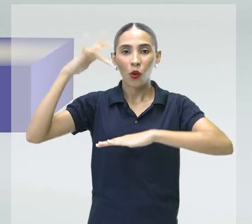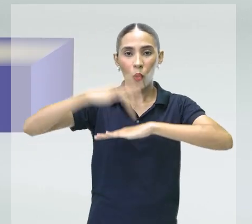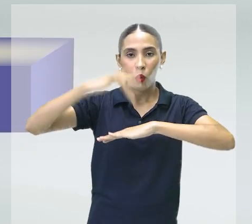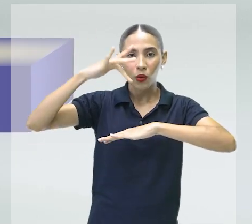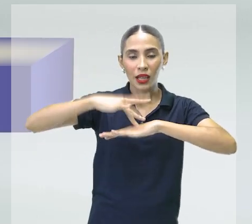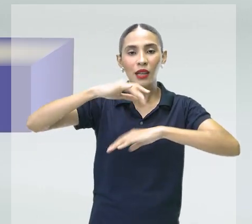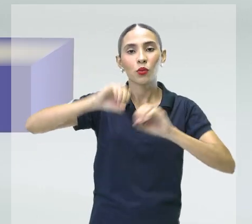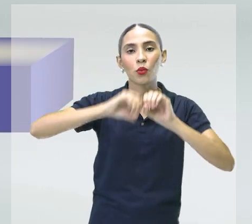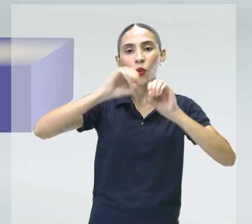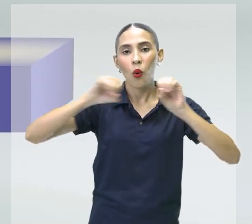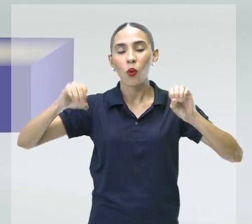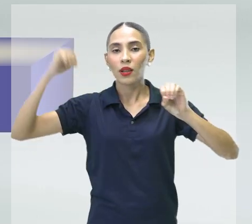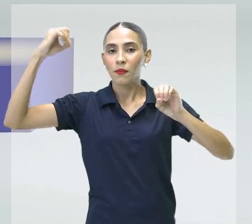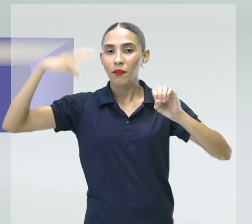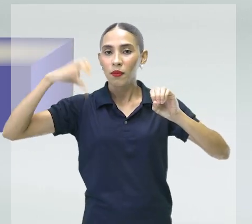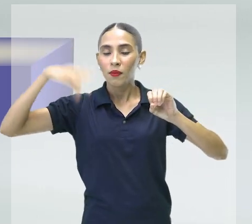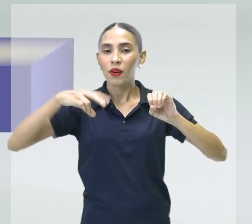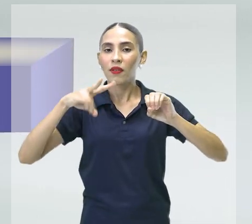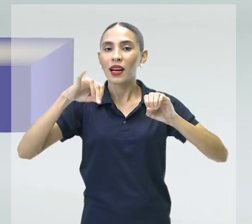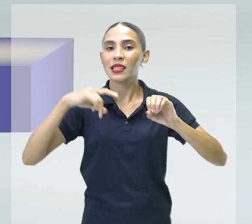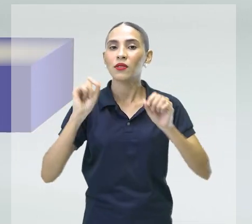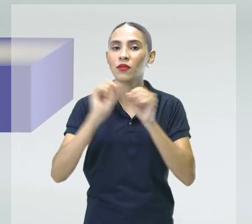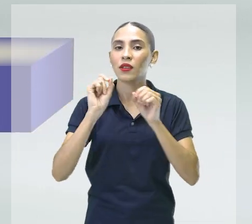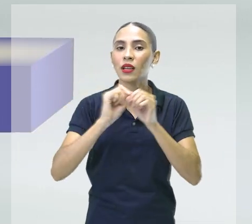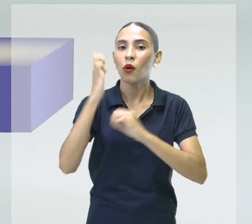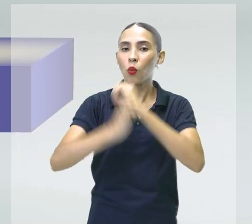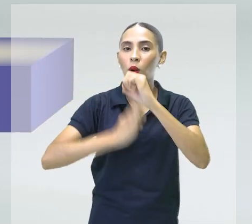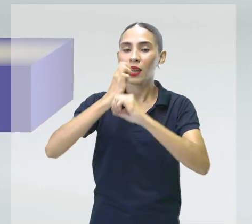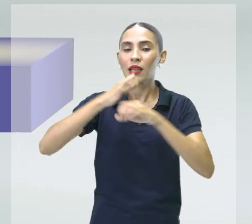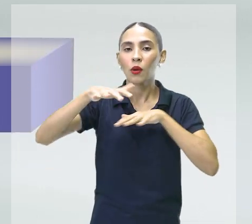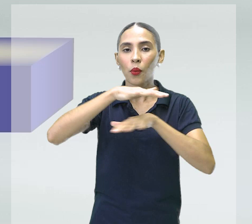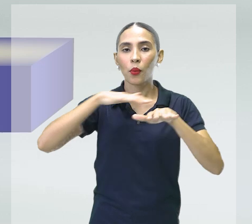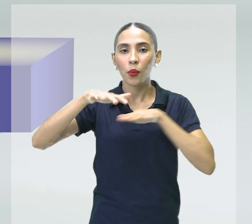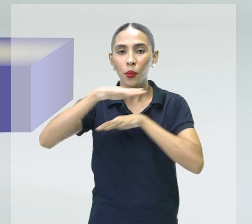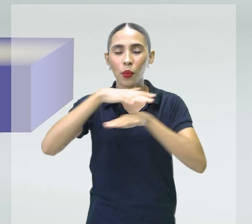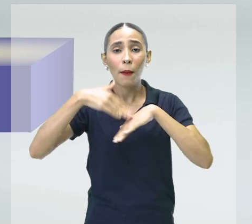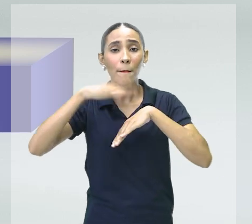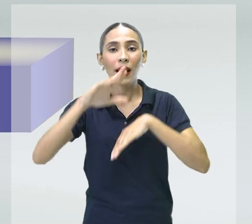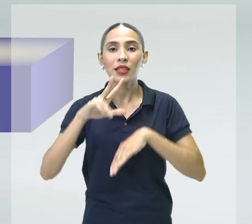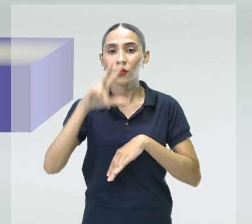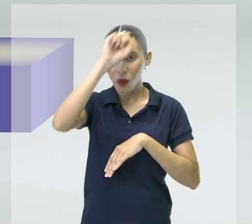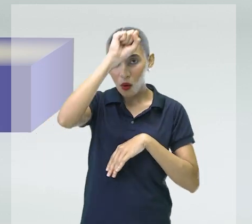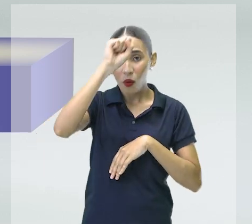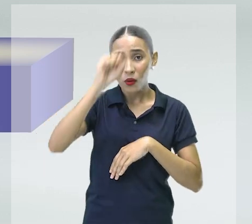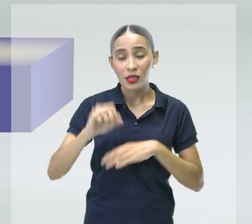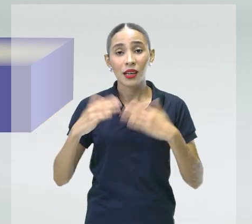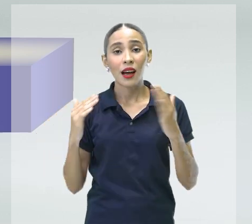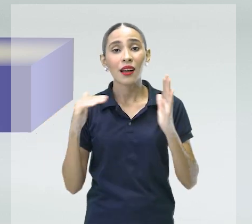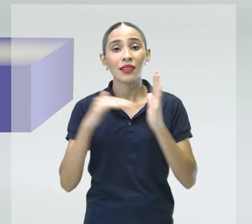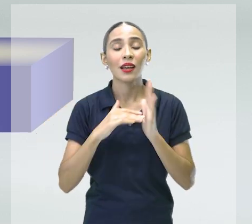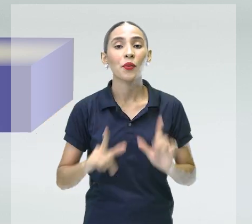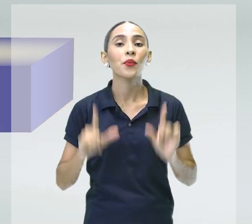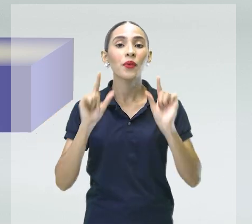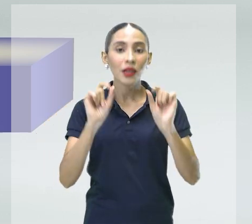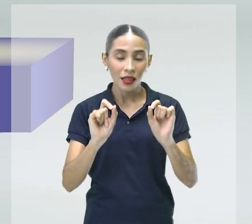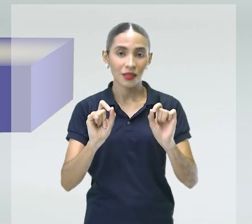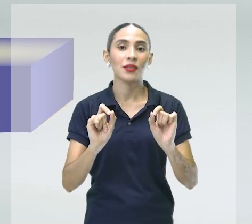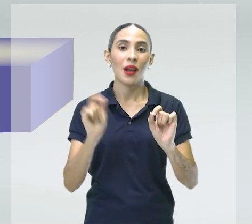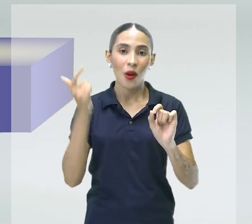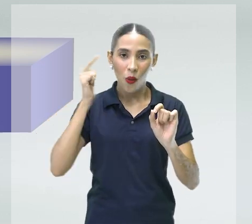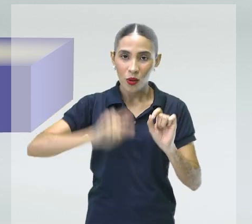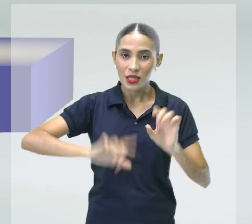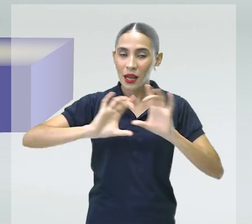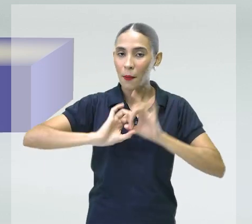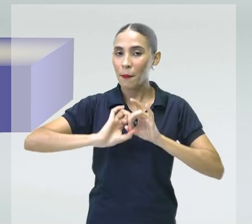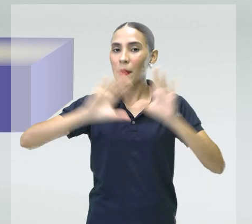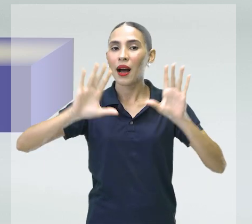ondas luminosas fazendo um elétron oscilar com amplitudes cada vez maiores, até que, finalmente, ele se liberta